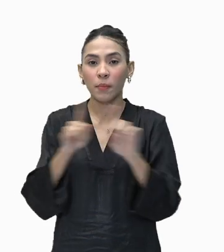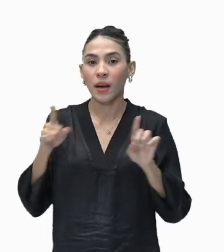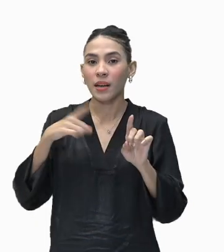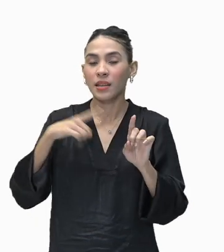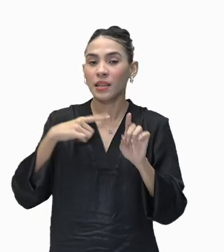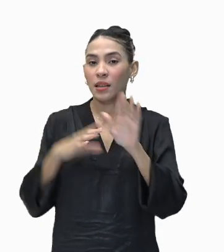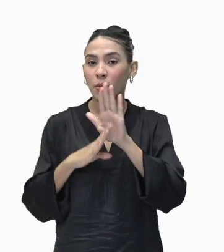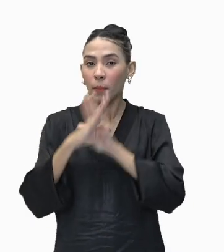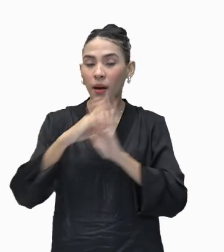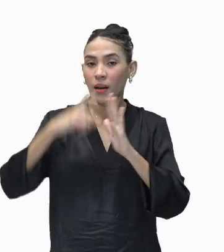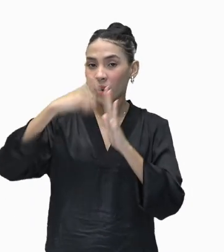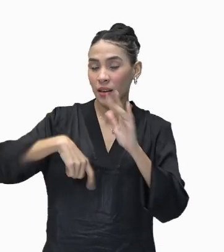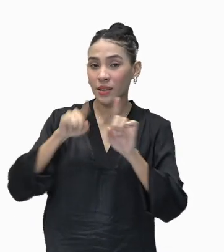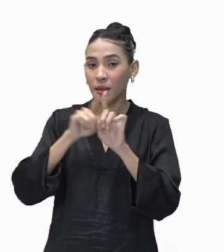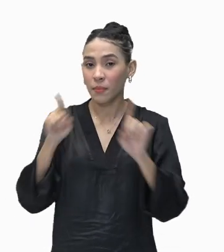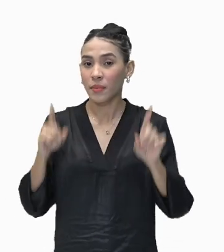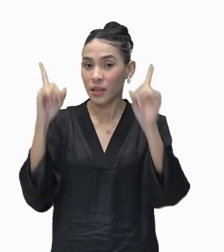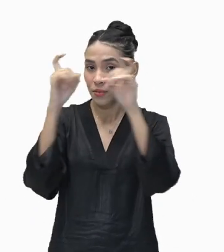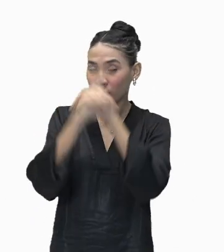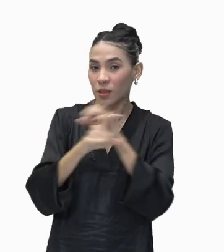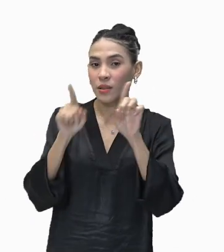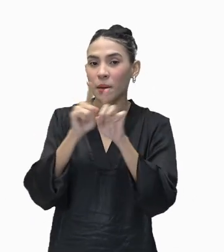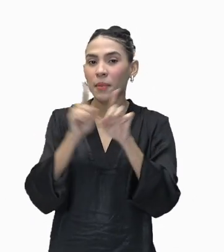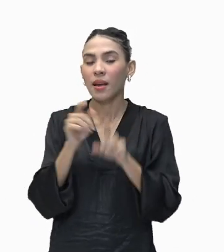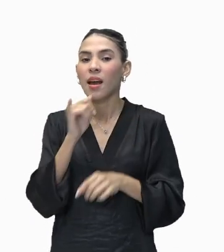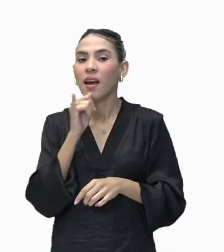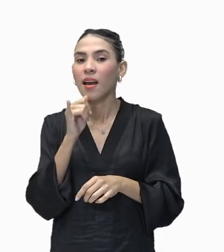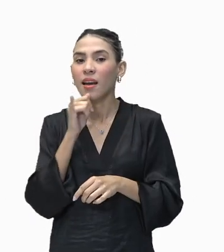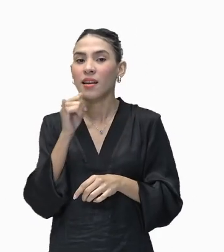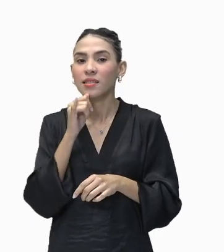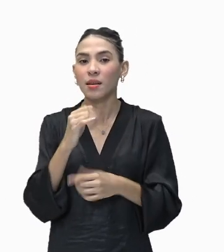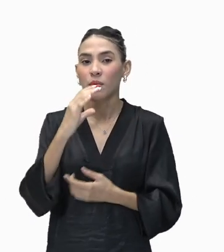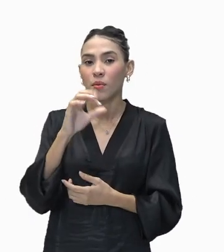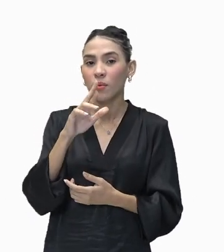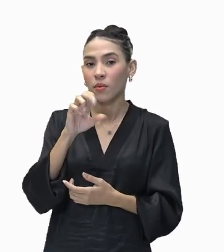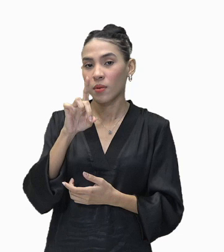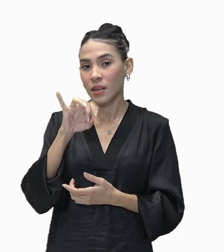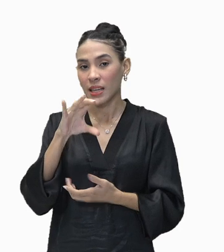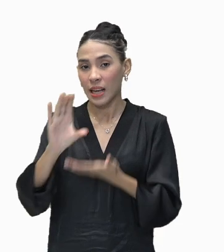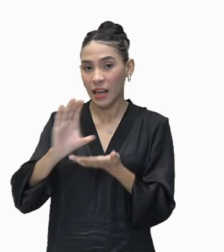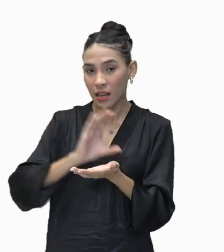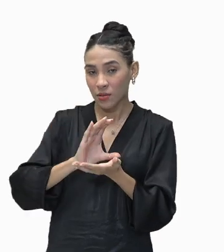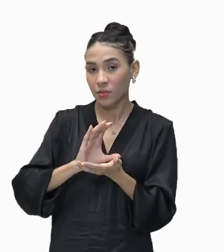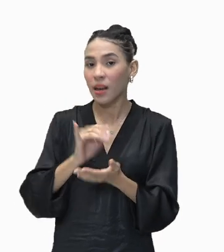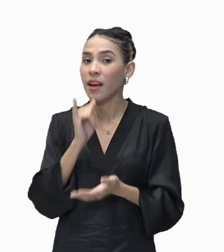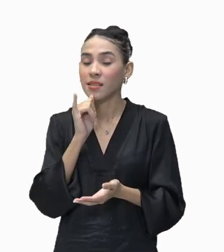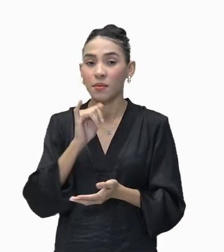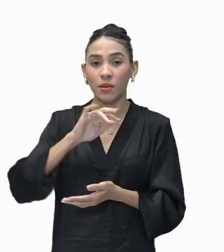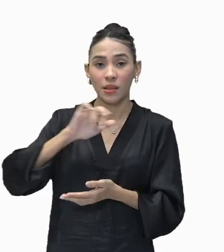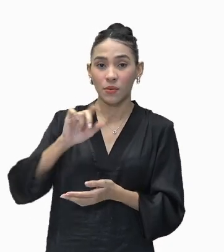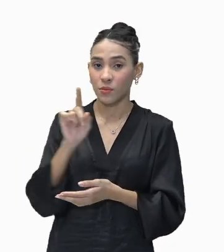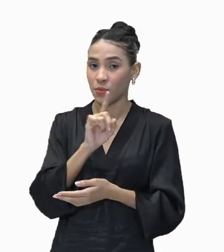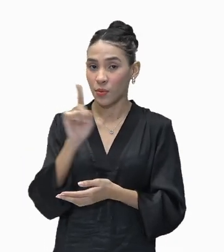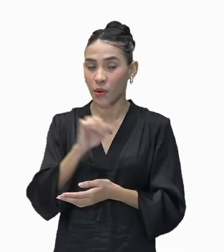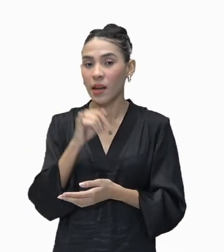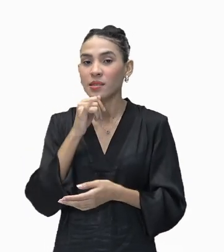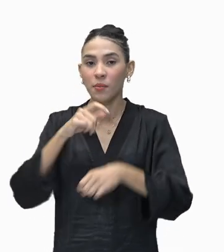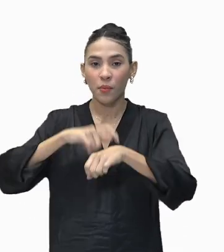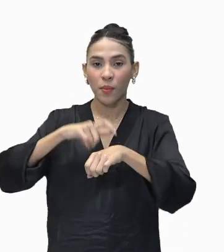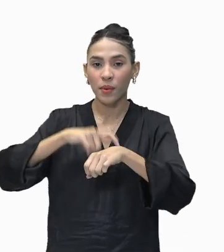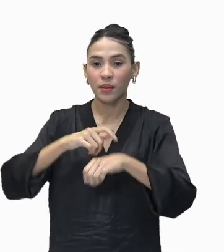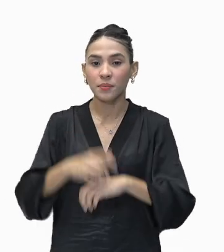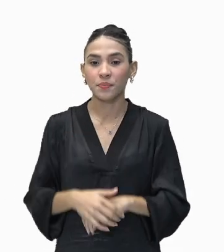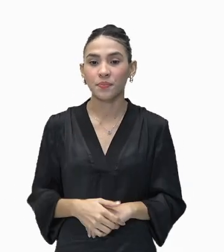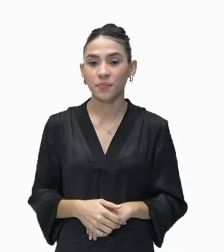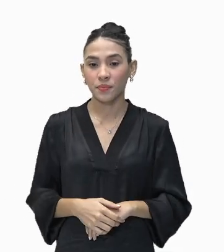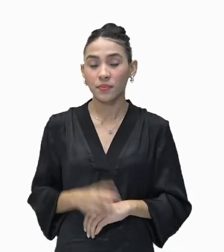de juros e dificultando o acesso ao crédito. Então não era só ali, né, nesse momento que